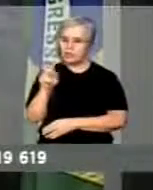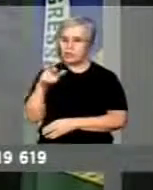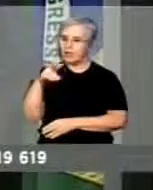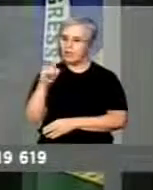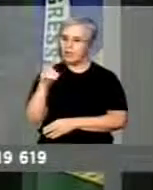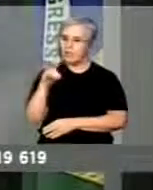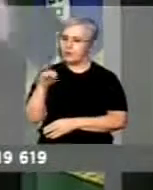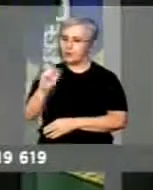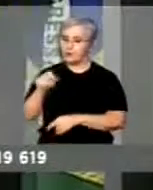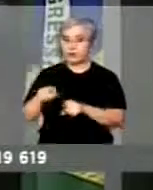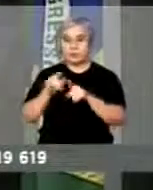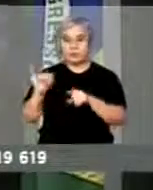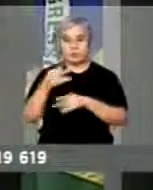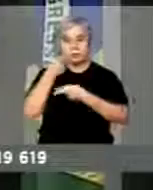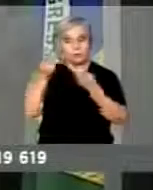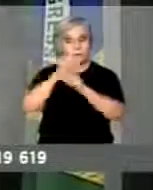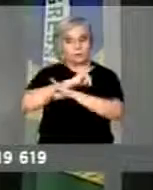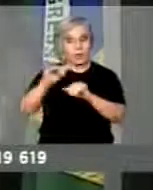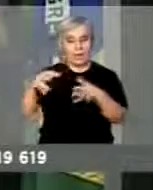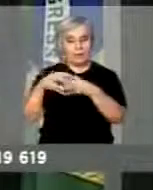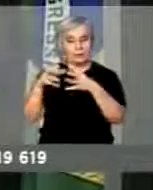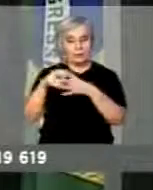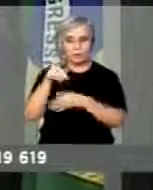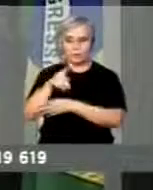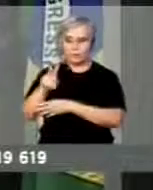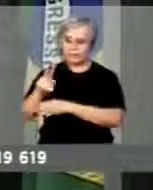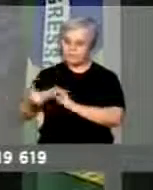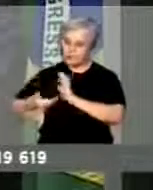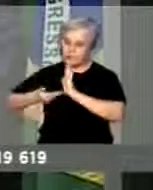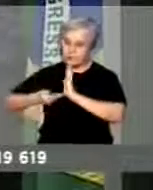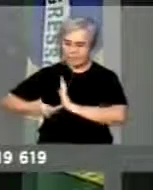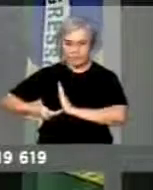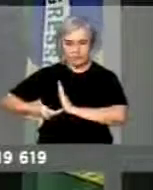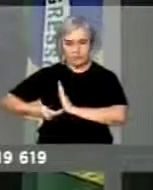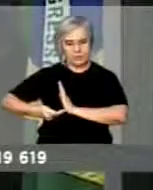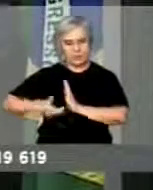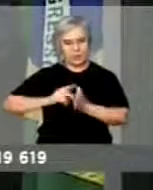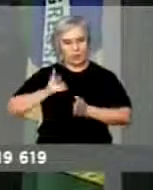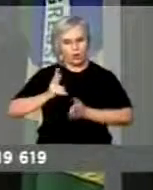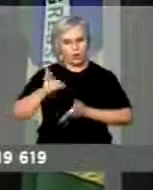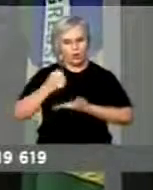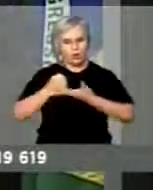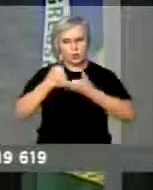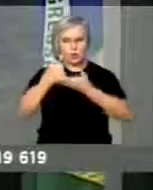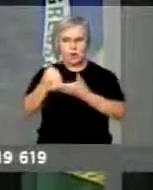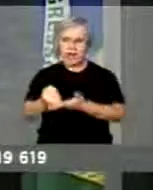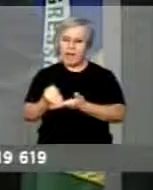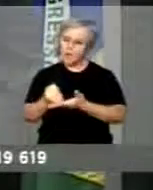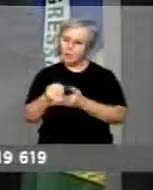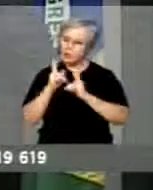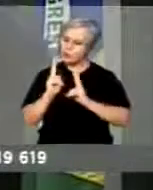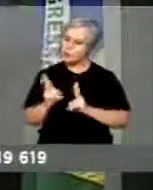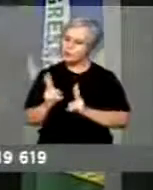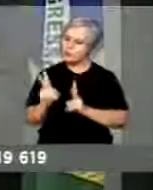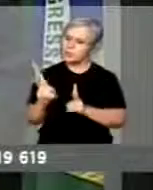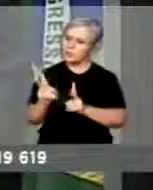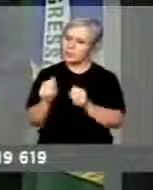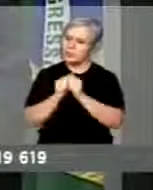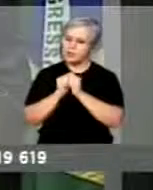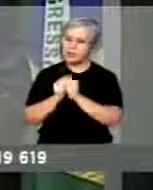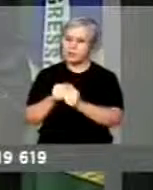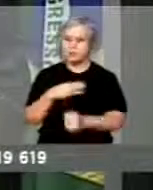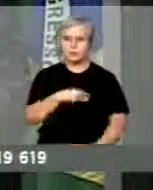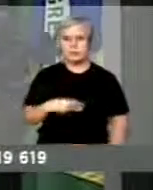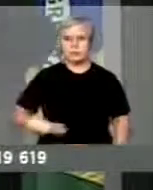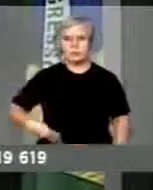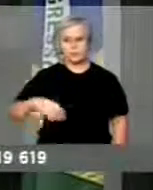aqui constada que a bancada do Partido Verde na Câmara dos Deputados continuará onde sempre esteve, ao lado do ministro